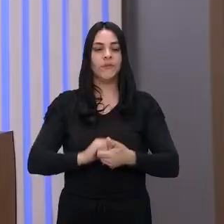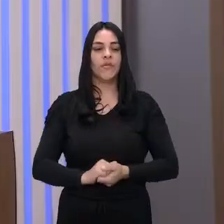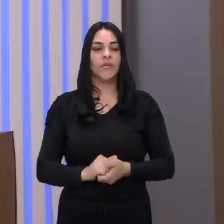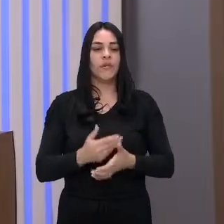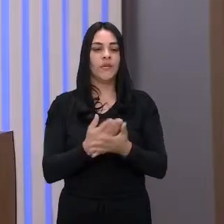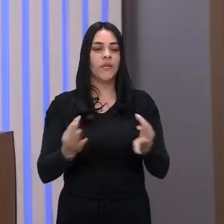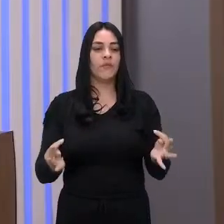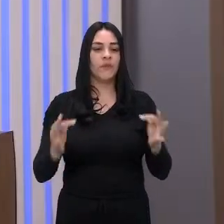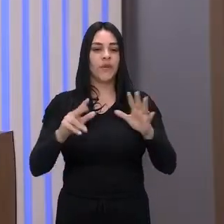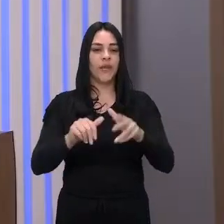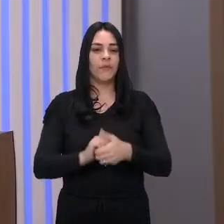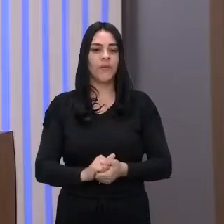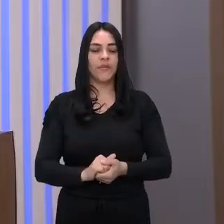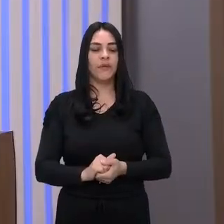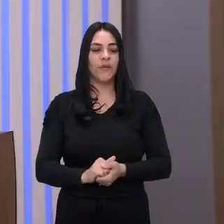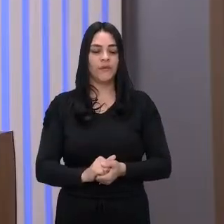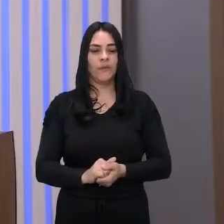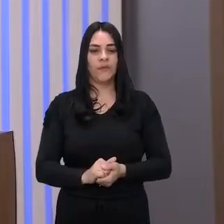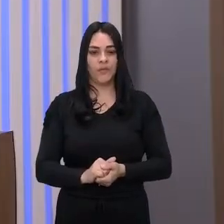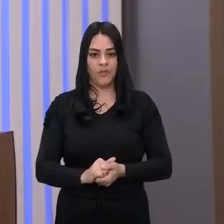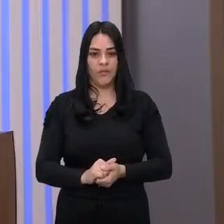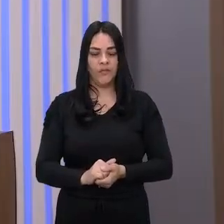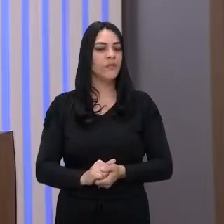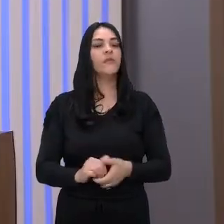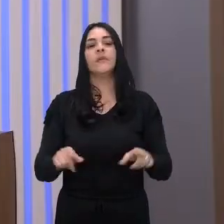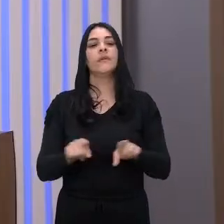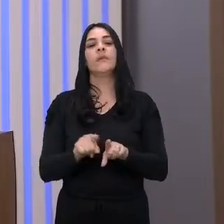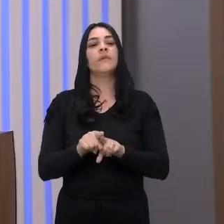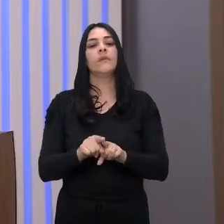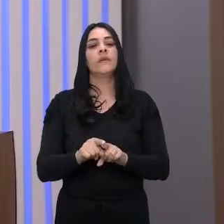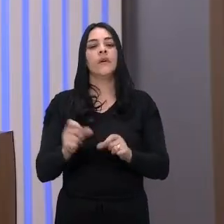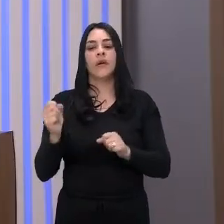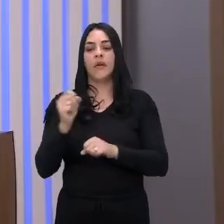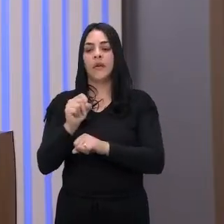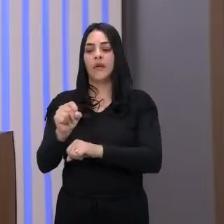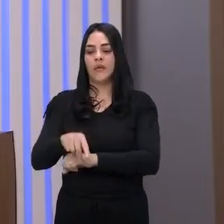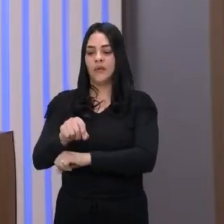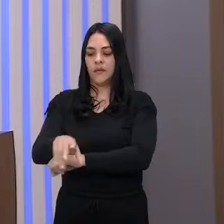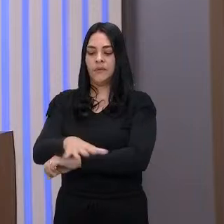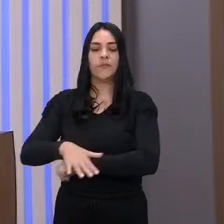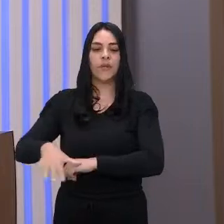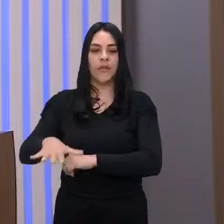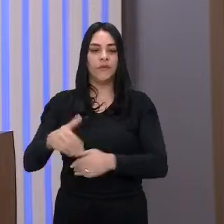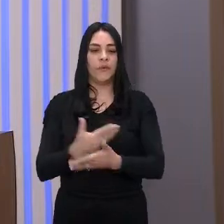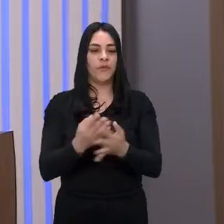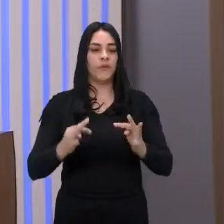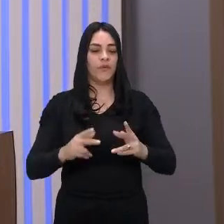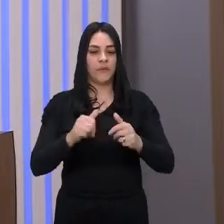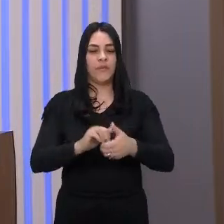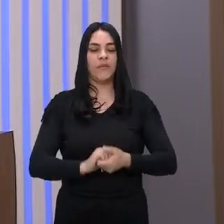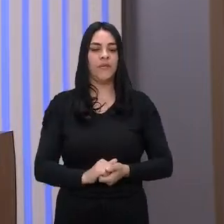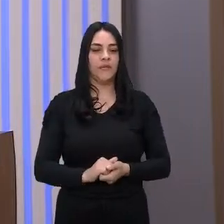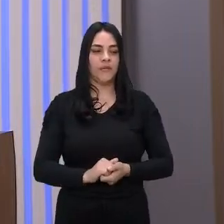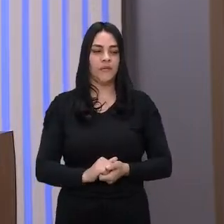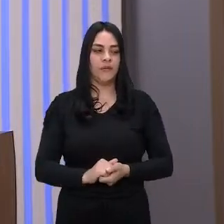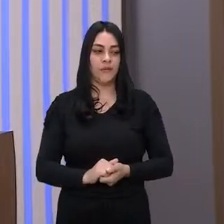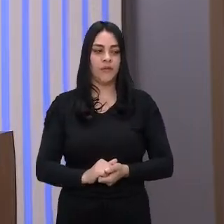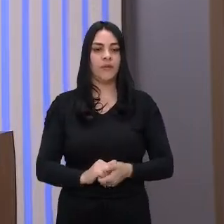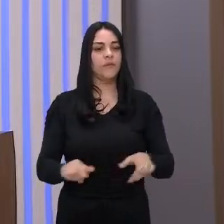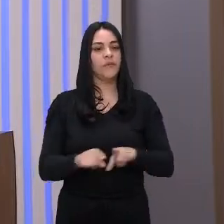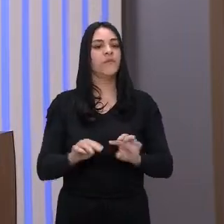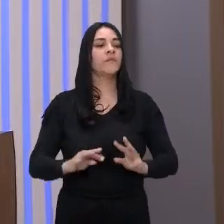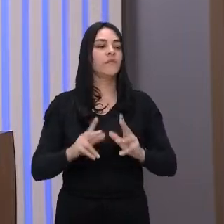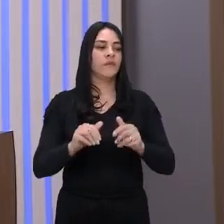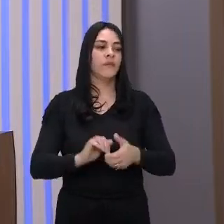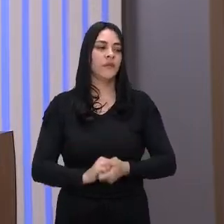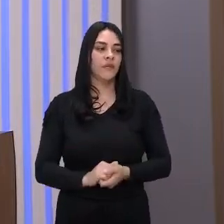trouxe um outro diálogo, se não me engano, justo um de compostagem. Se não me engano, acho que é o primeiro de 2023, mas está na playlist, gente. Mas